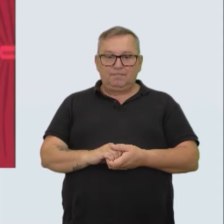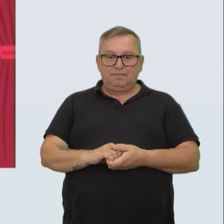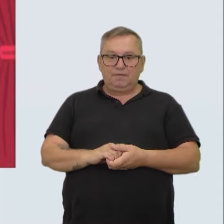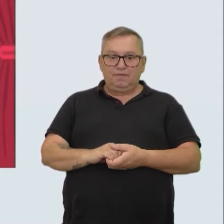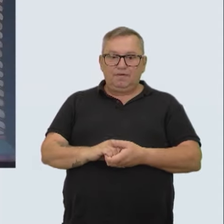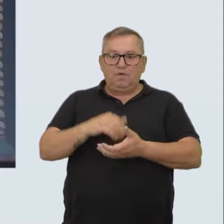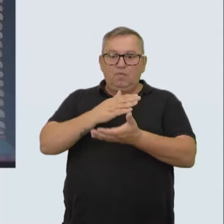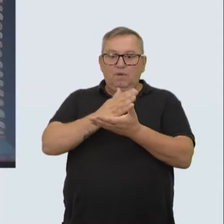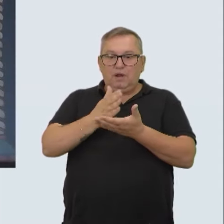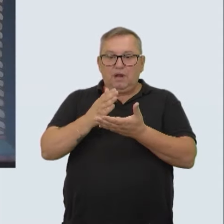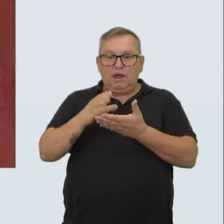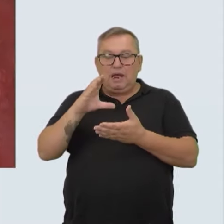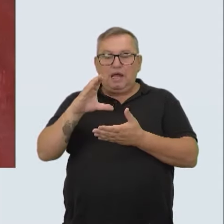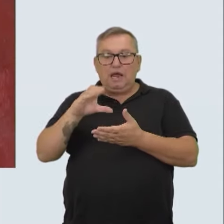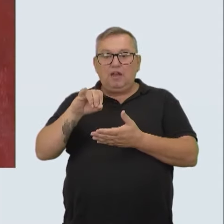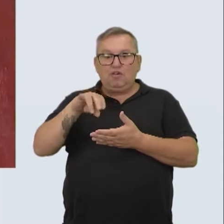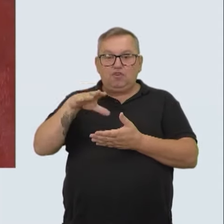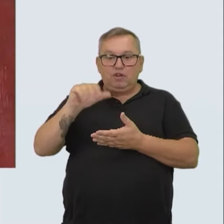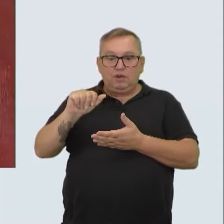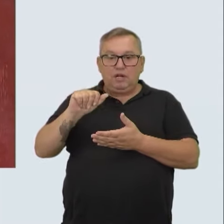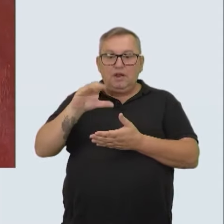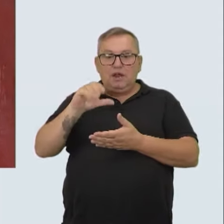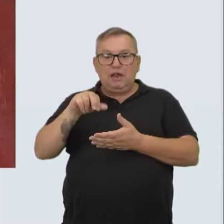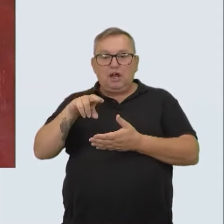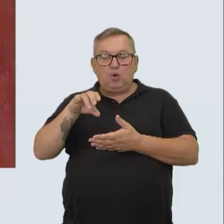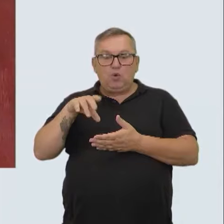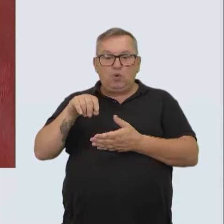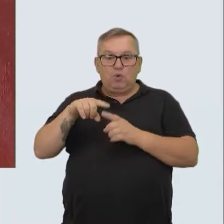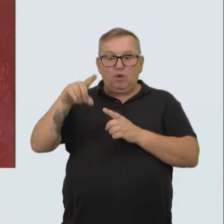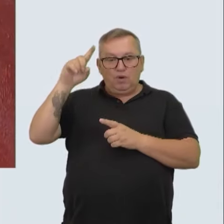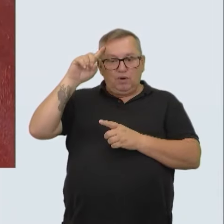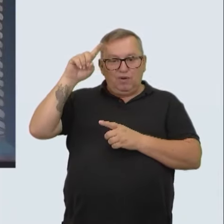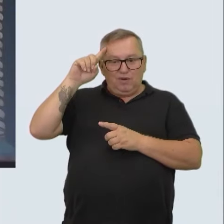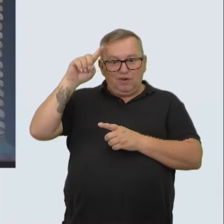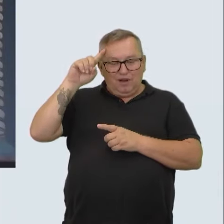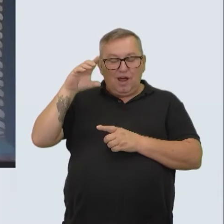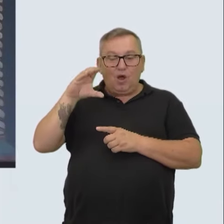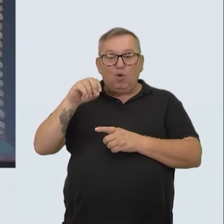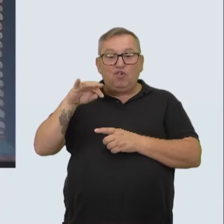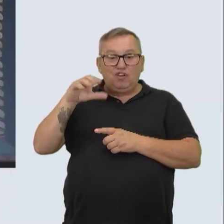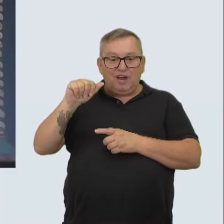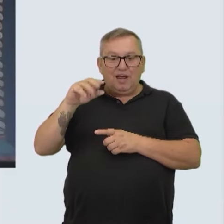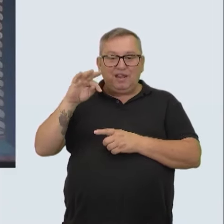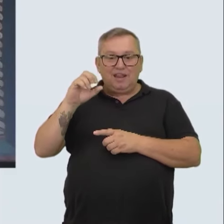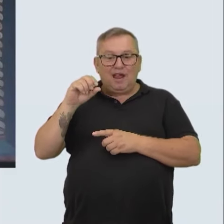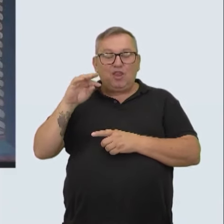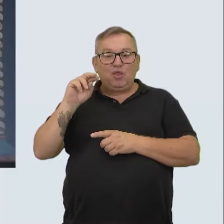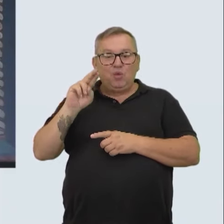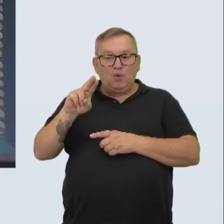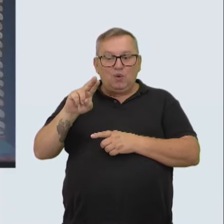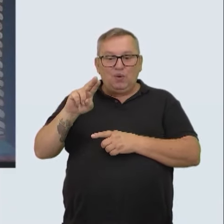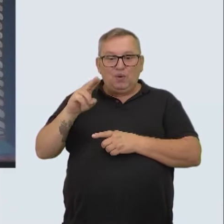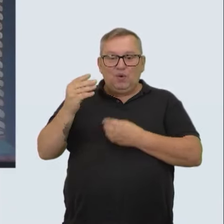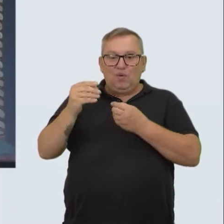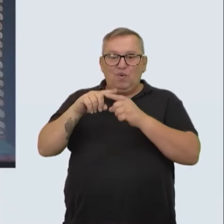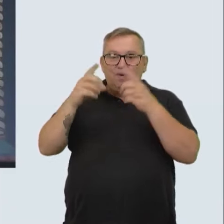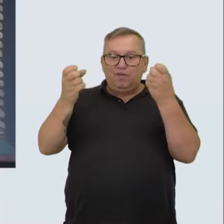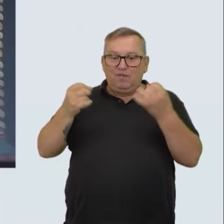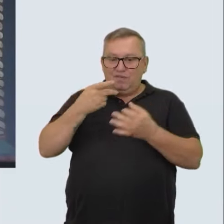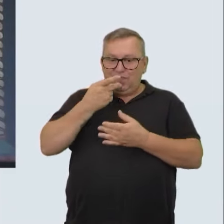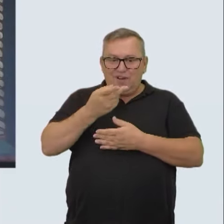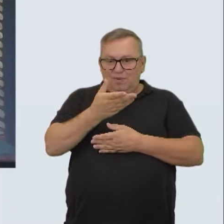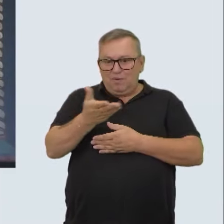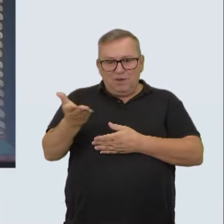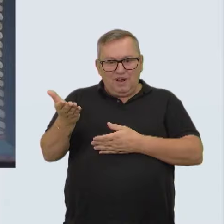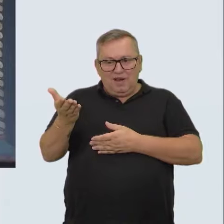Macaxeira, canjica, caruru, paca, cutia, tatu. Palavras tupi, como essas que vocês falam por